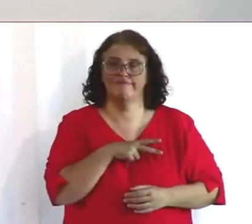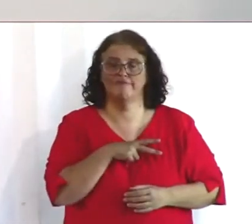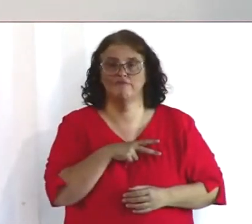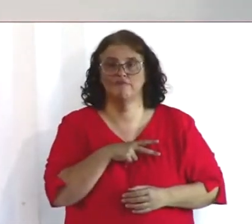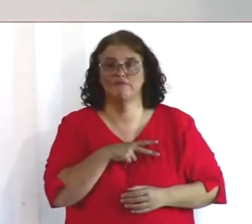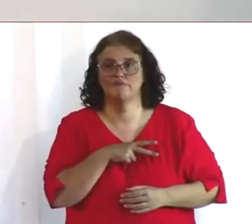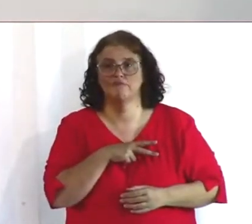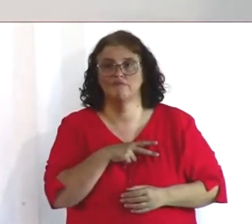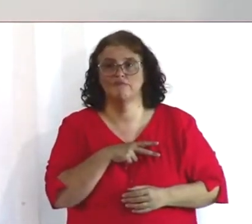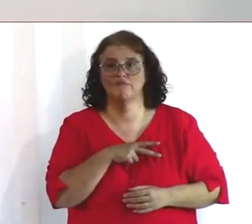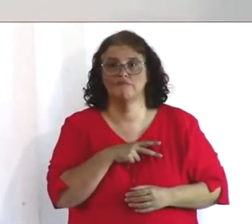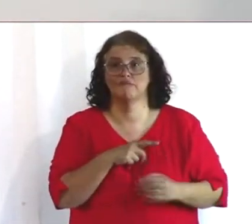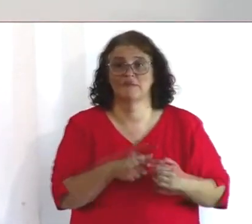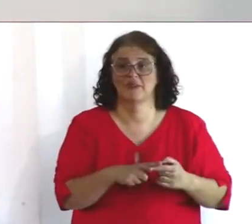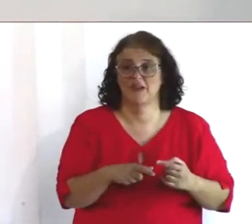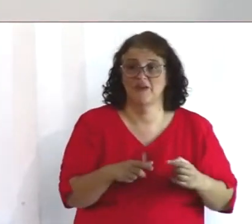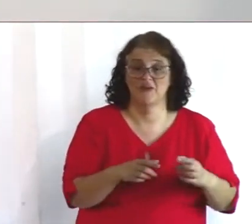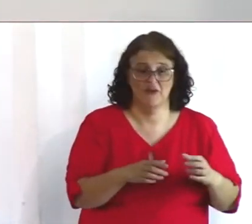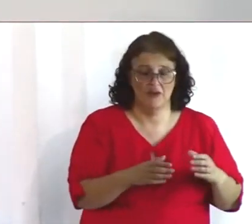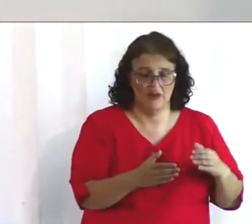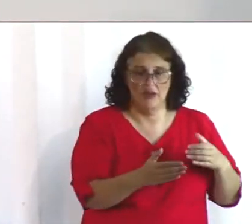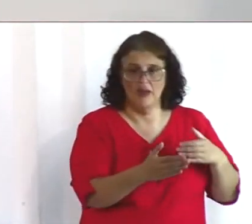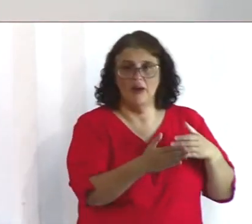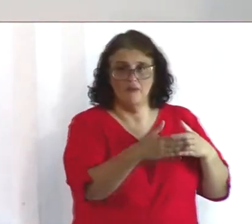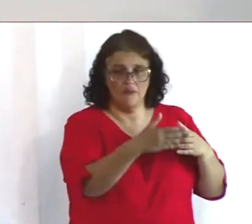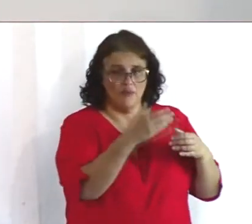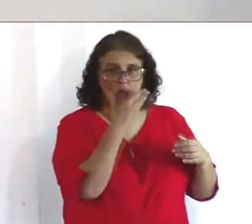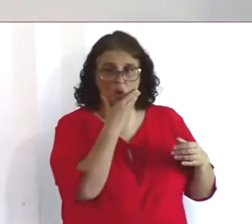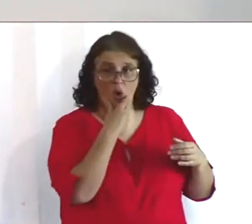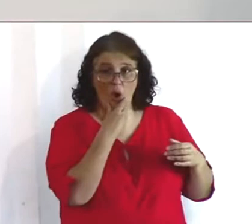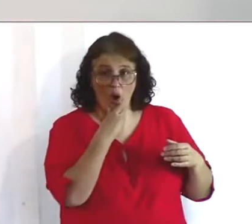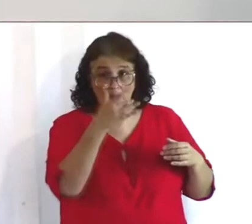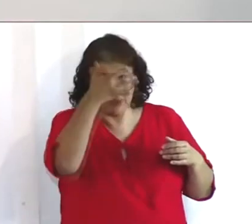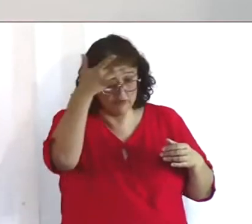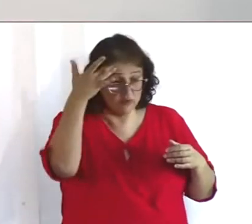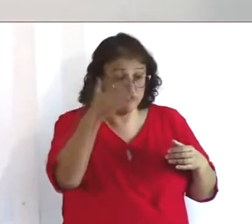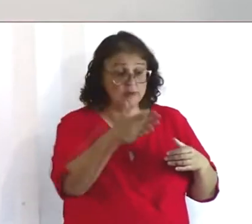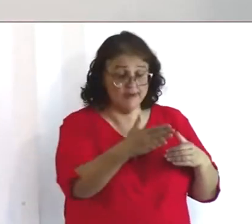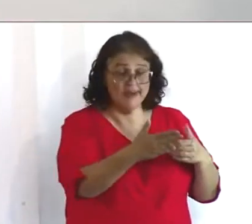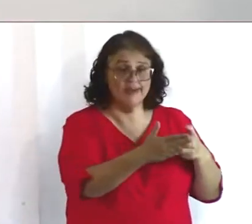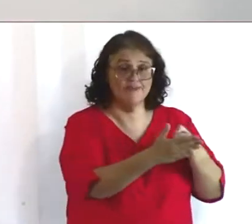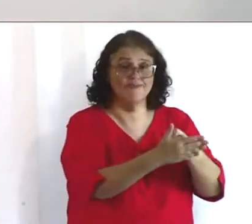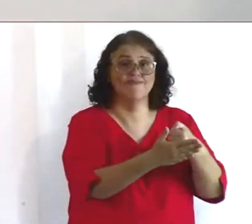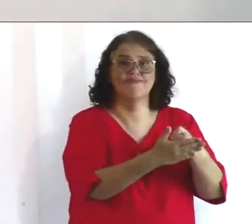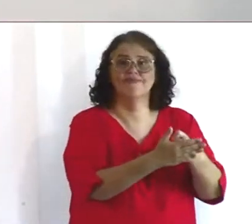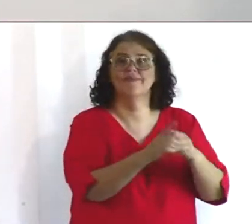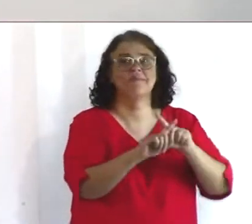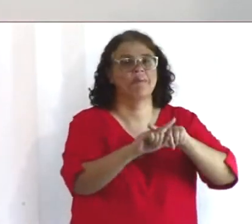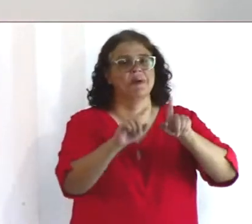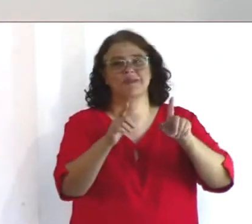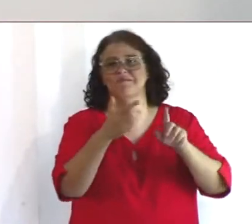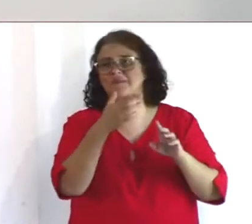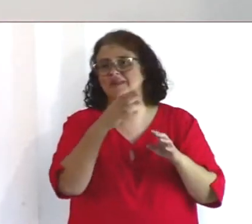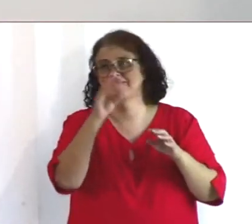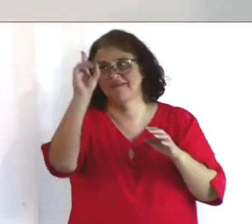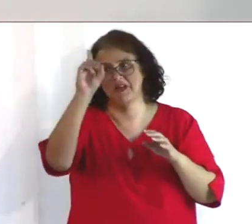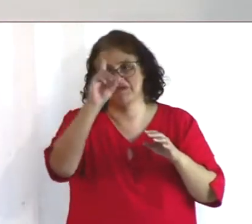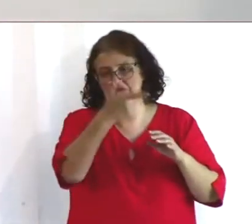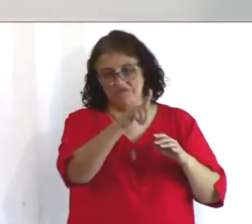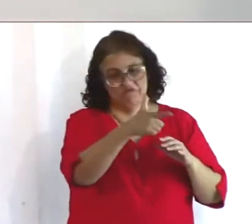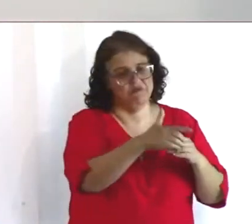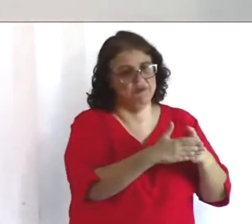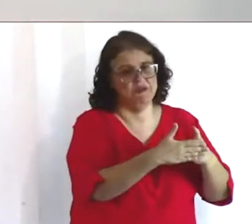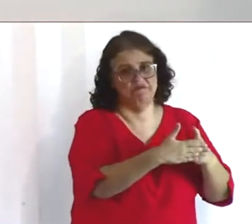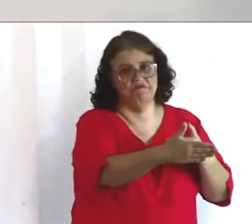mostrar que há limites para o ser humano, mas não há limites para Deus. O Senhor Jesus tem poder sobre o